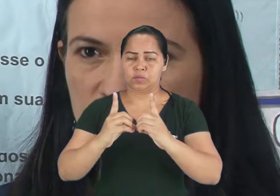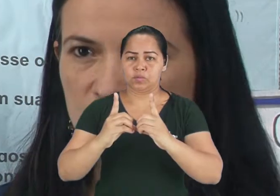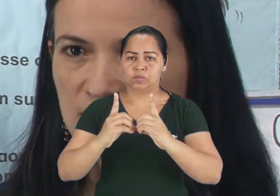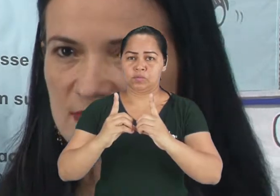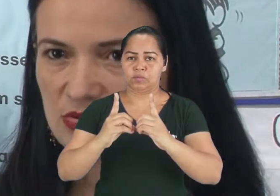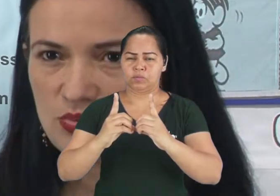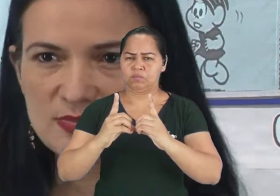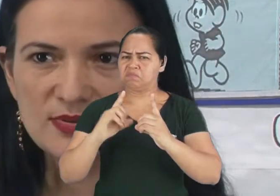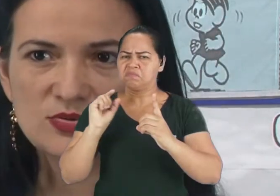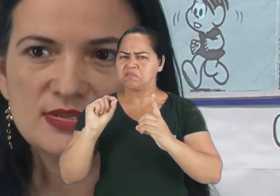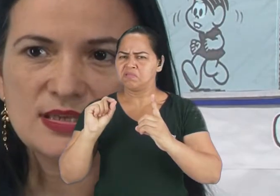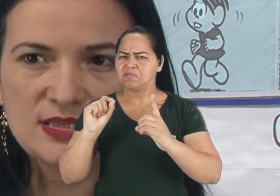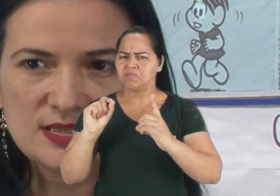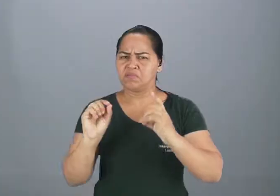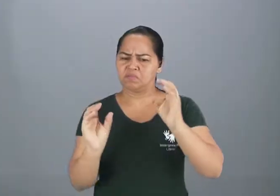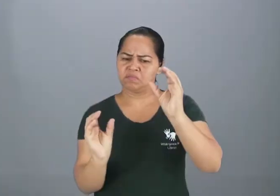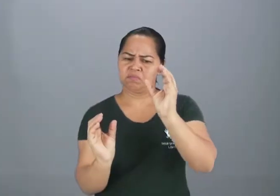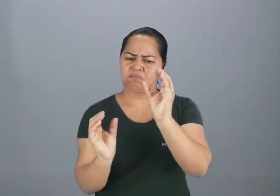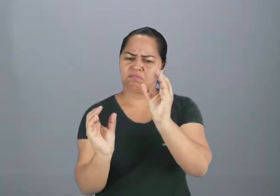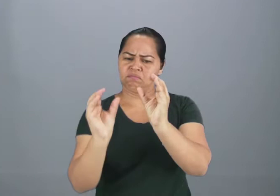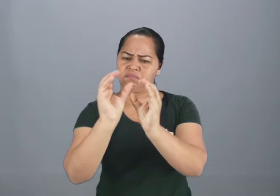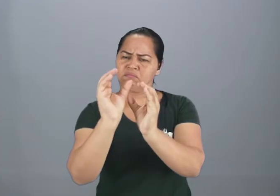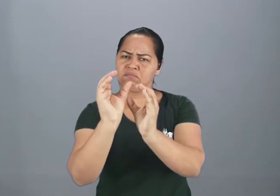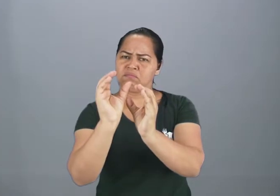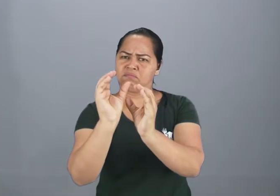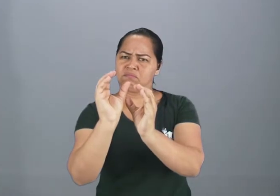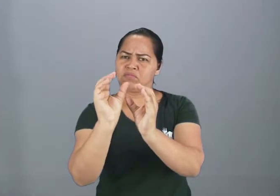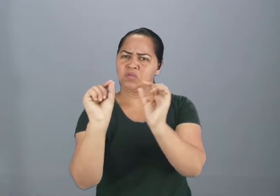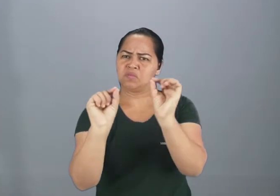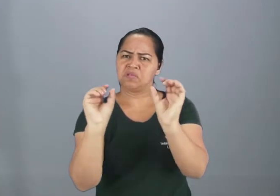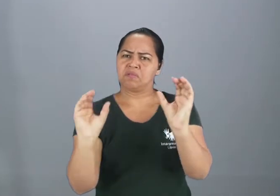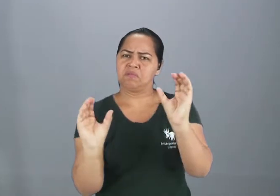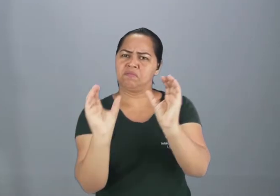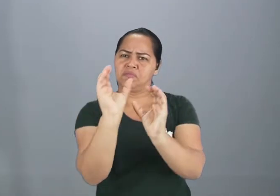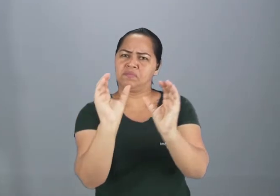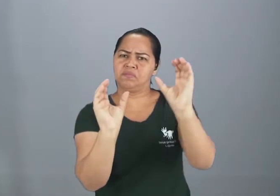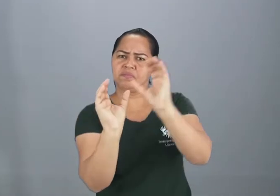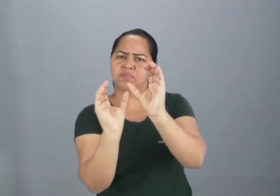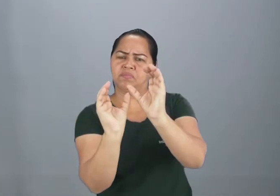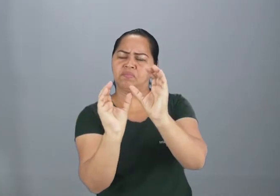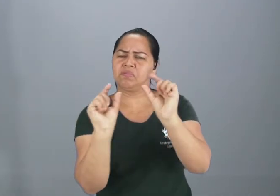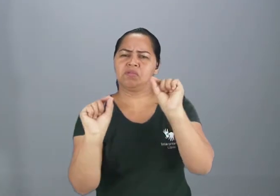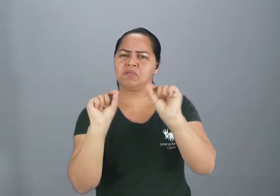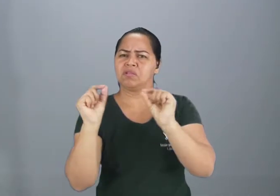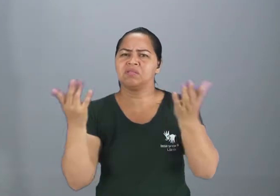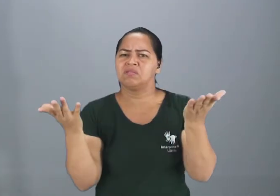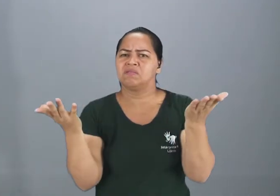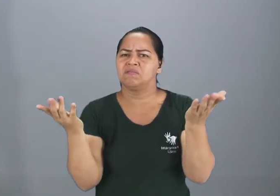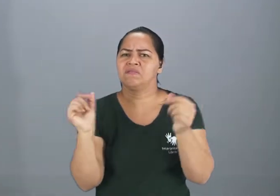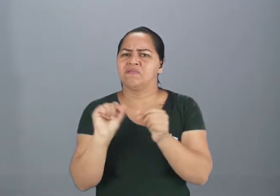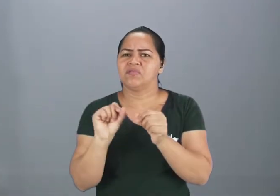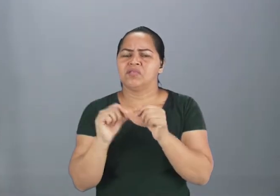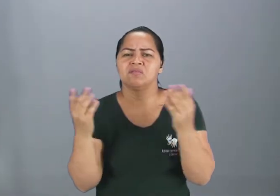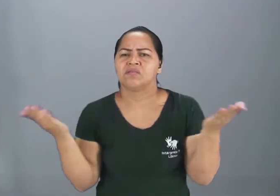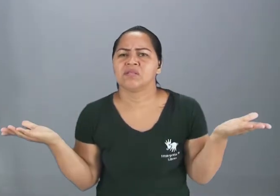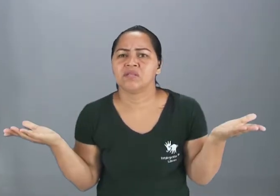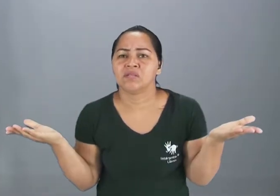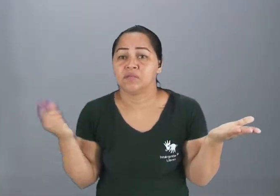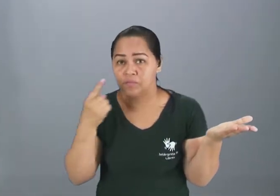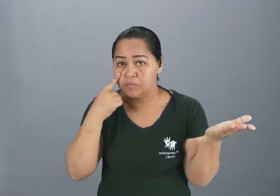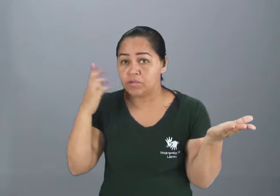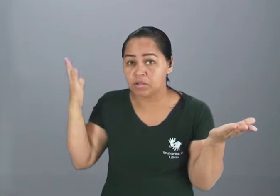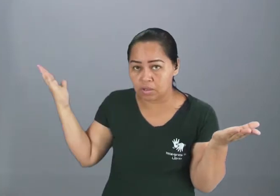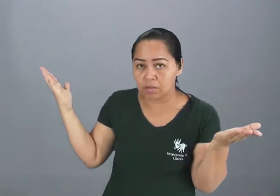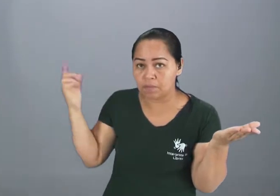fazendo? Essas duas pessoas aqui nesse cartão, que a gente acabou de ver aqui, ó. O que elas estão fazendo? Elas